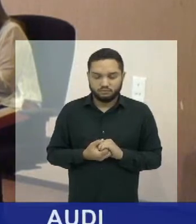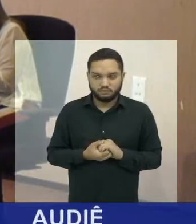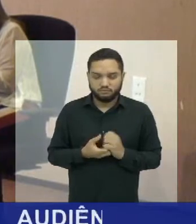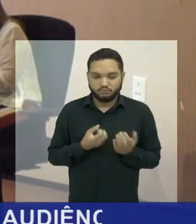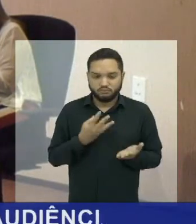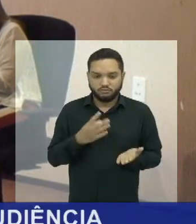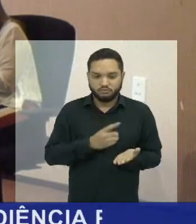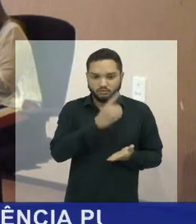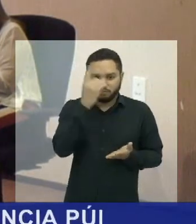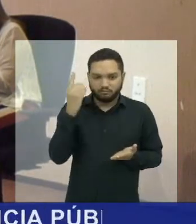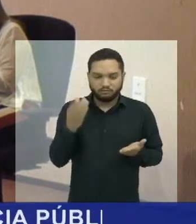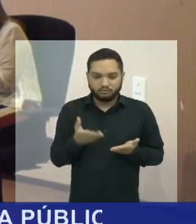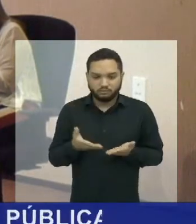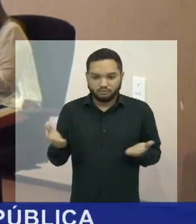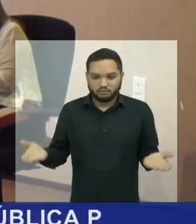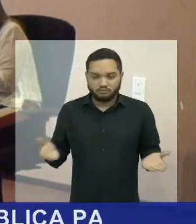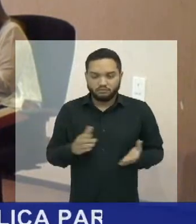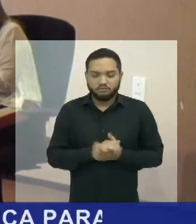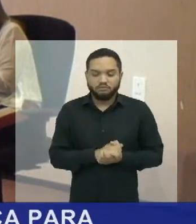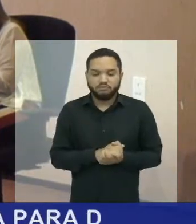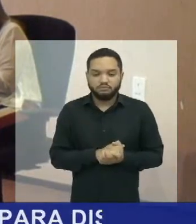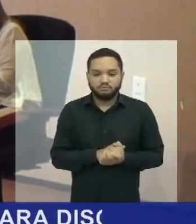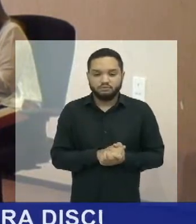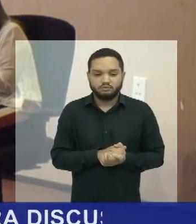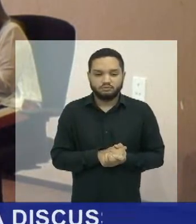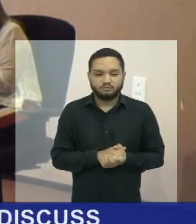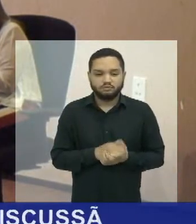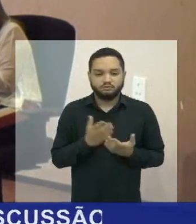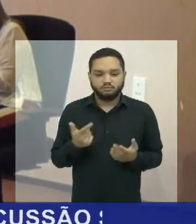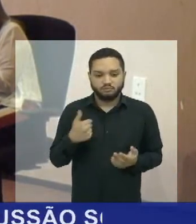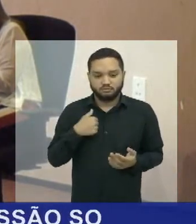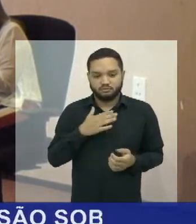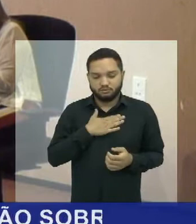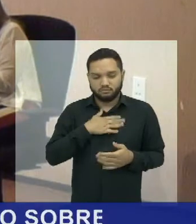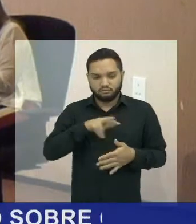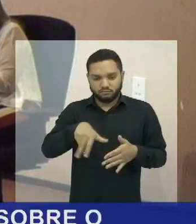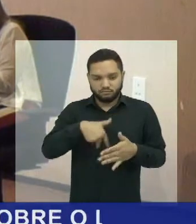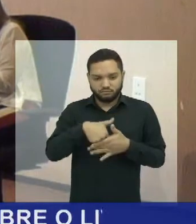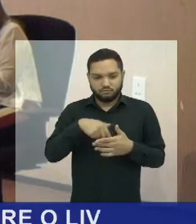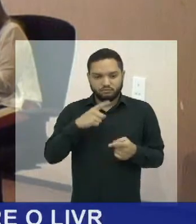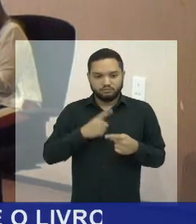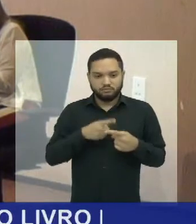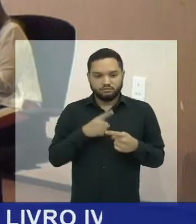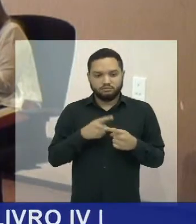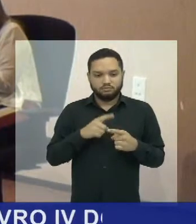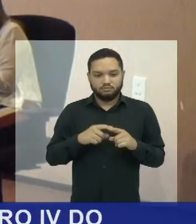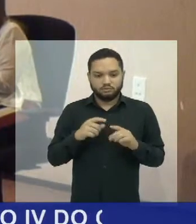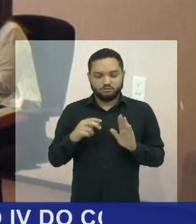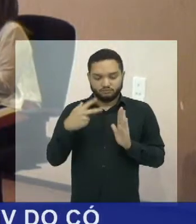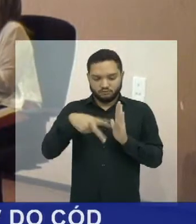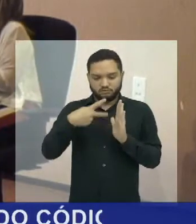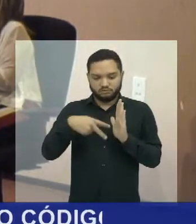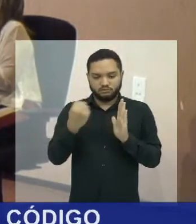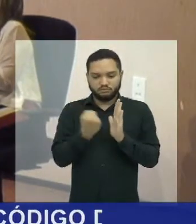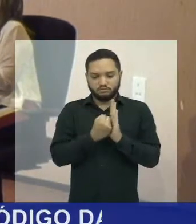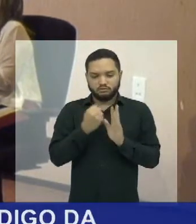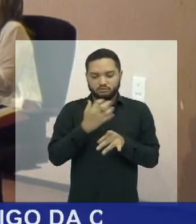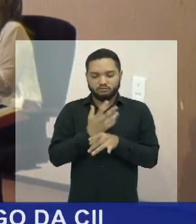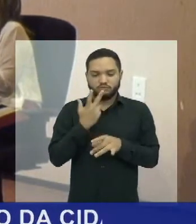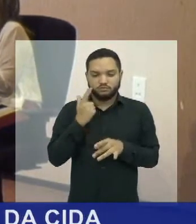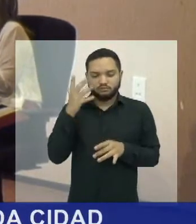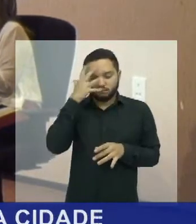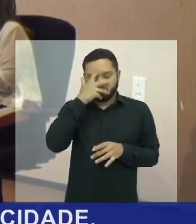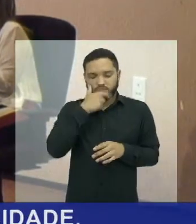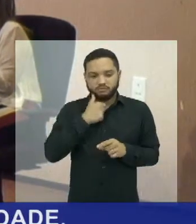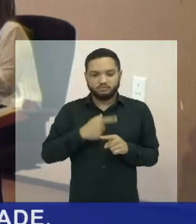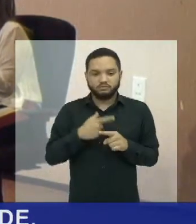Bom dia a todos. Gente, eu gosto de falar aqui, primeiro, por causa desse brasão que é lindo, né? Cidade de Fortaleza. Segundo,